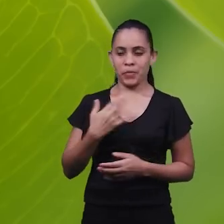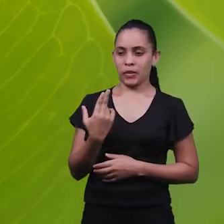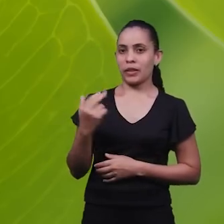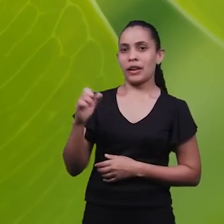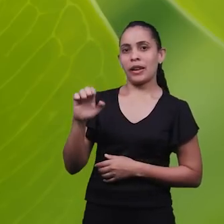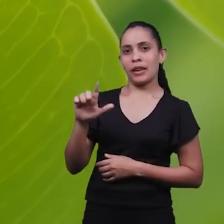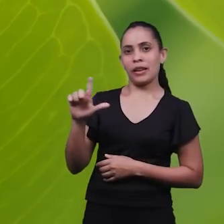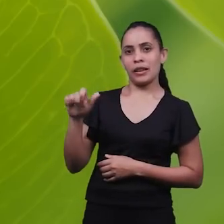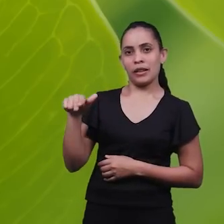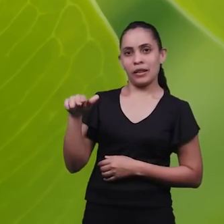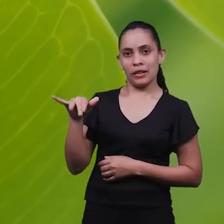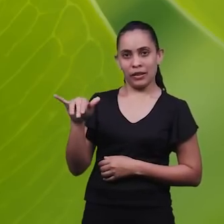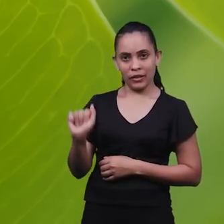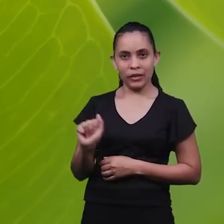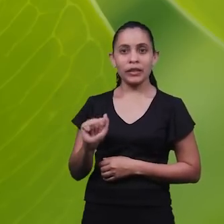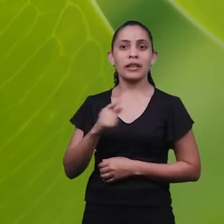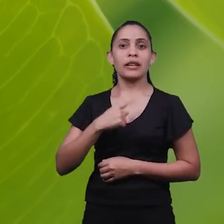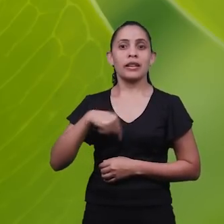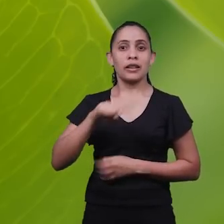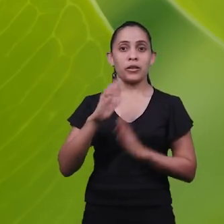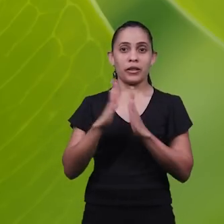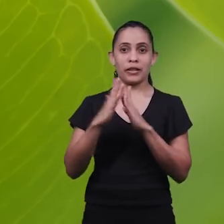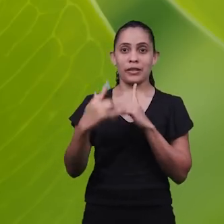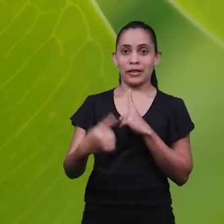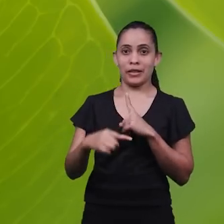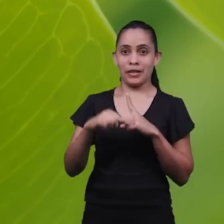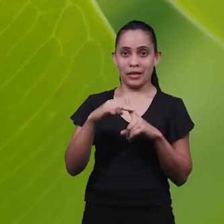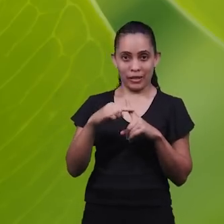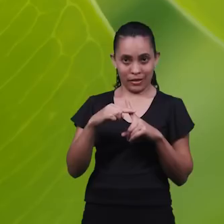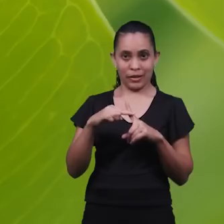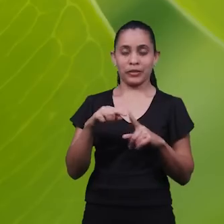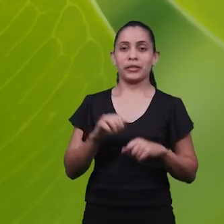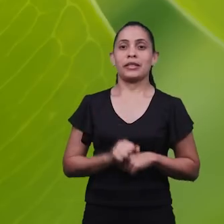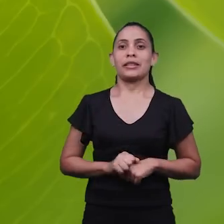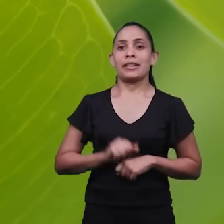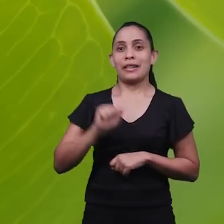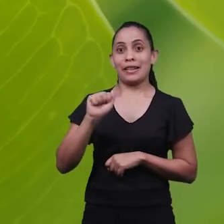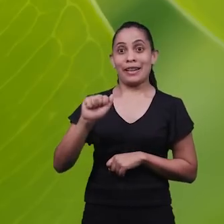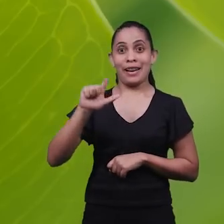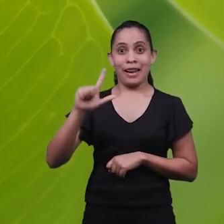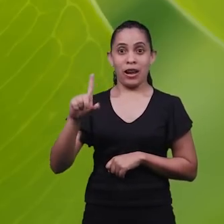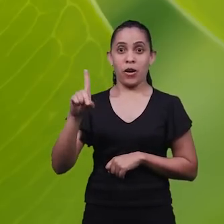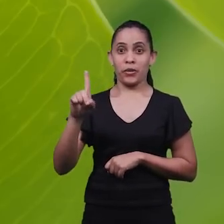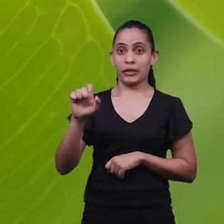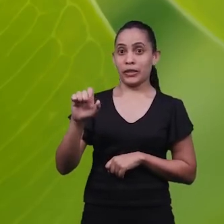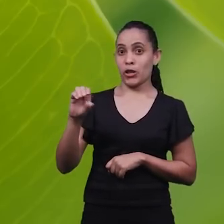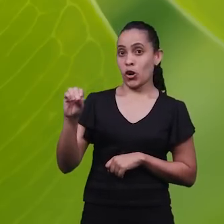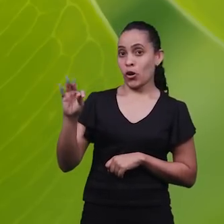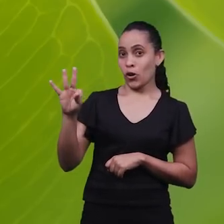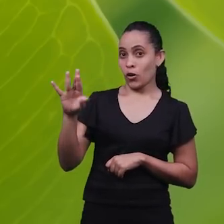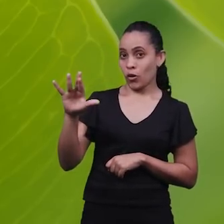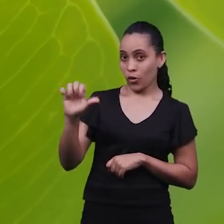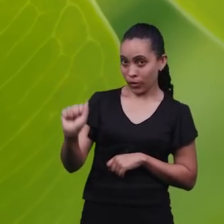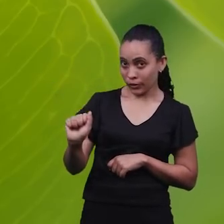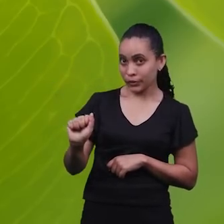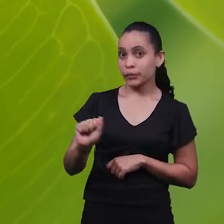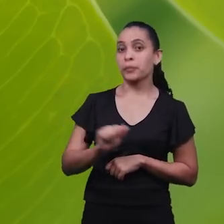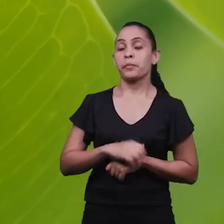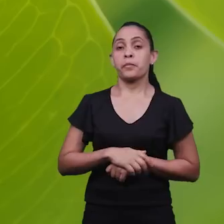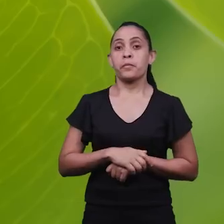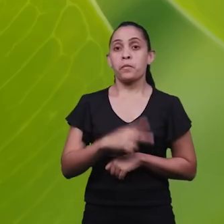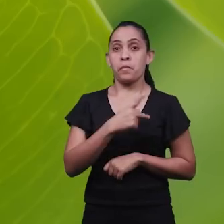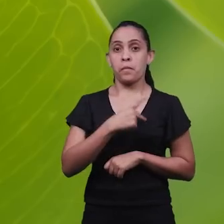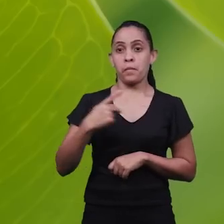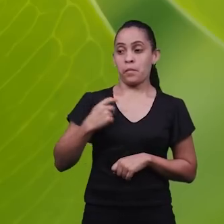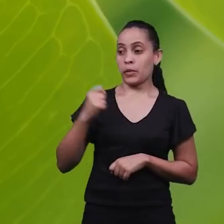nome é Lânia Lages, me congrego na igreja da Aldeota, em Fortaleza, do